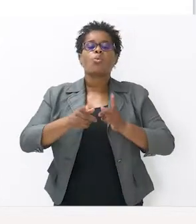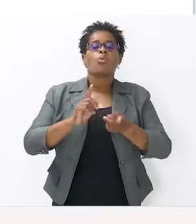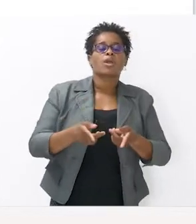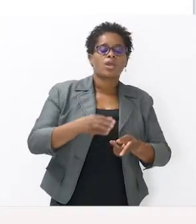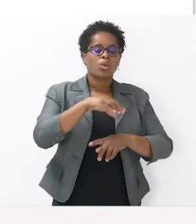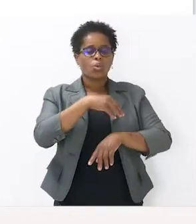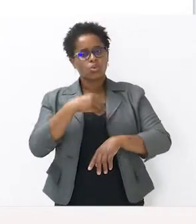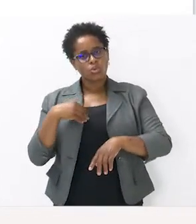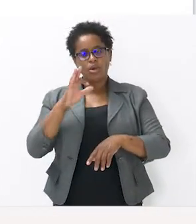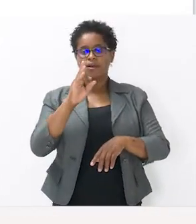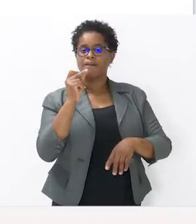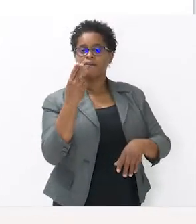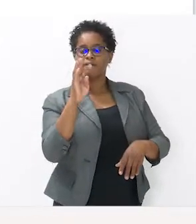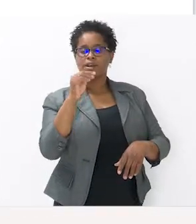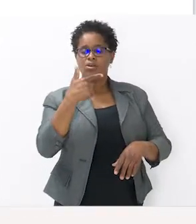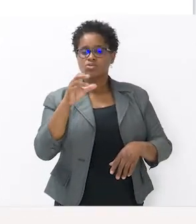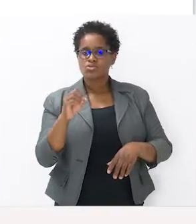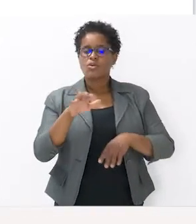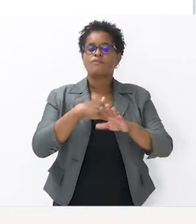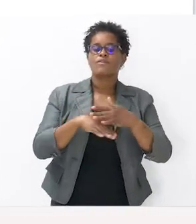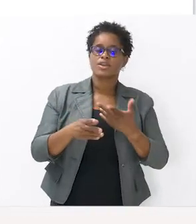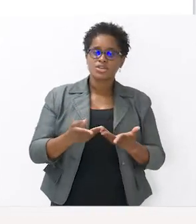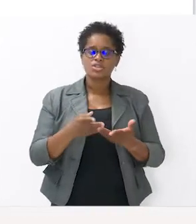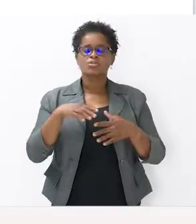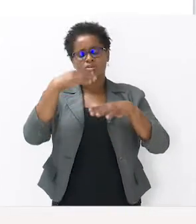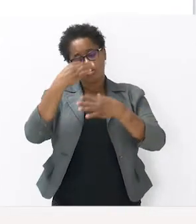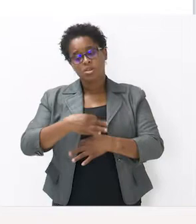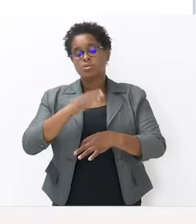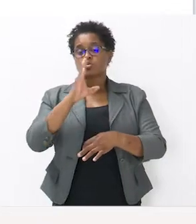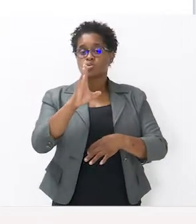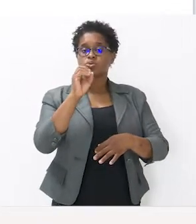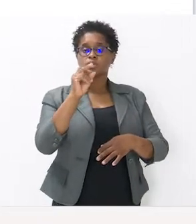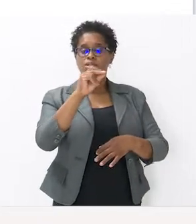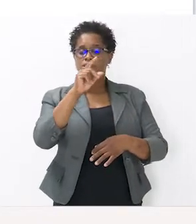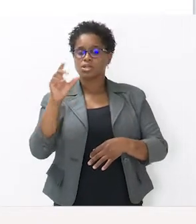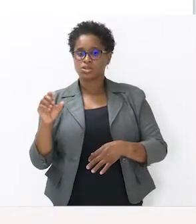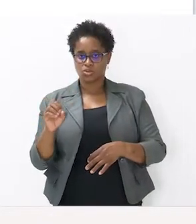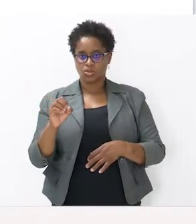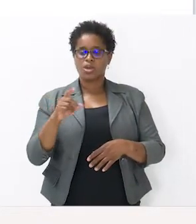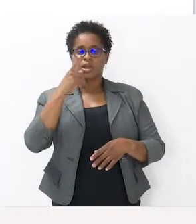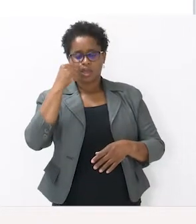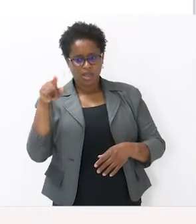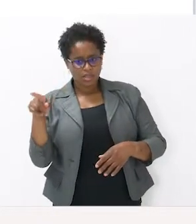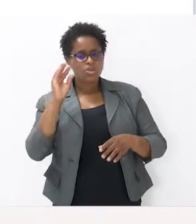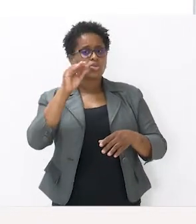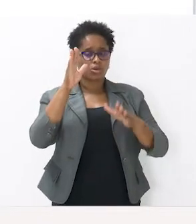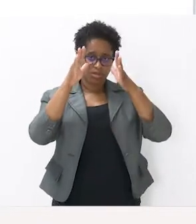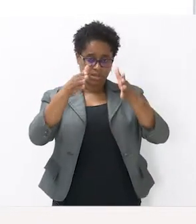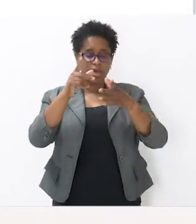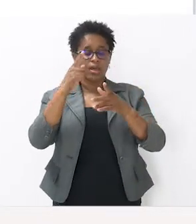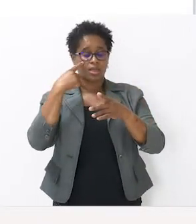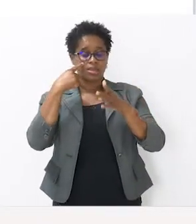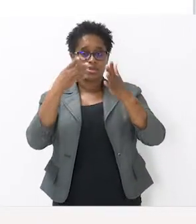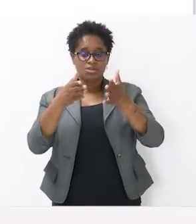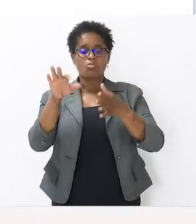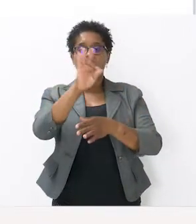o Dr. Fausto fez perante a atitude do João? Ele chamou-lhe a atenção sobre a forma como